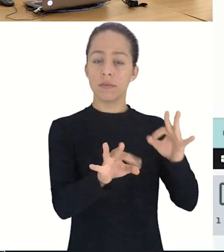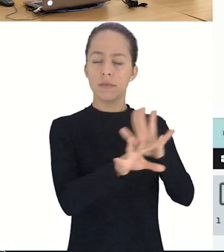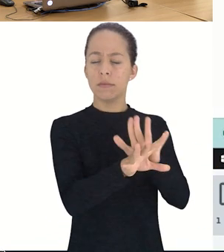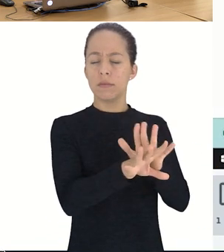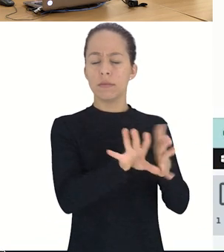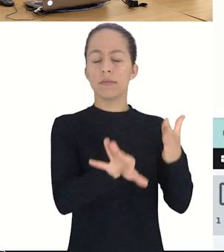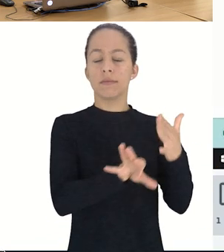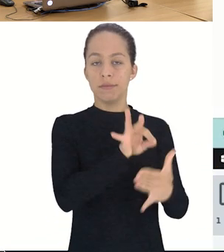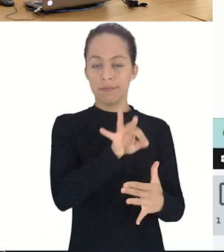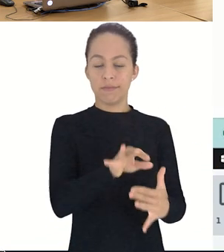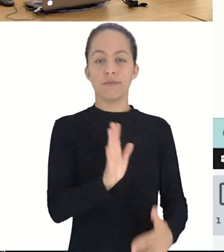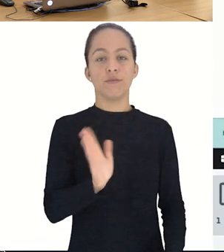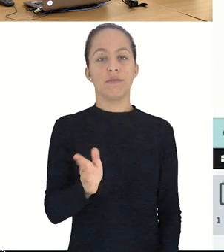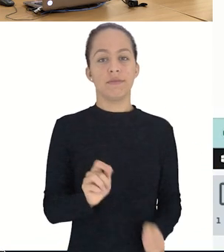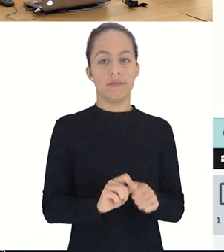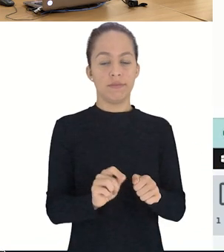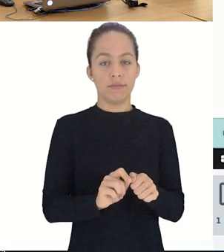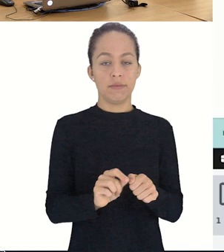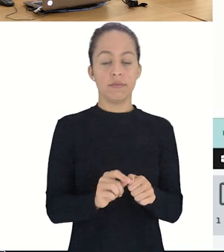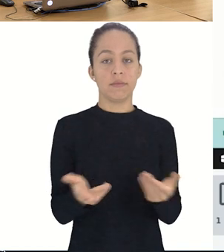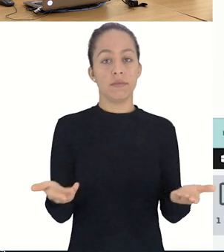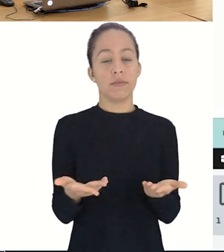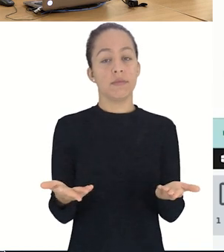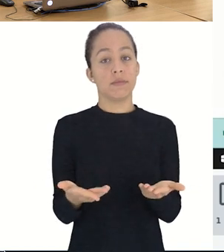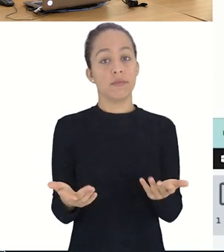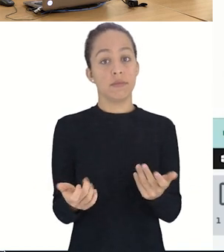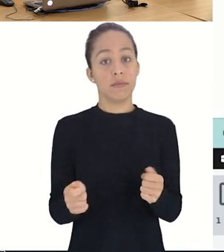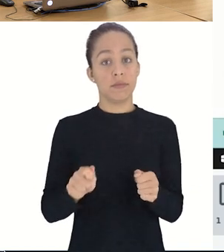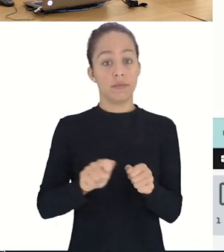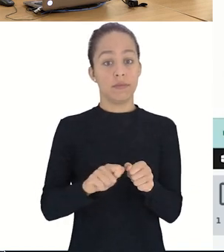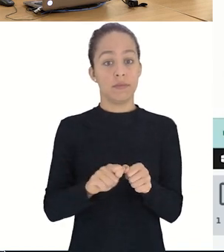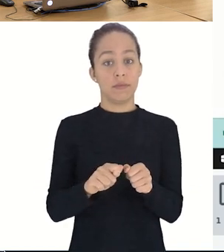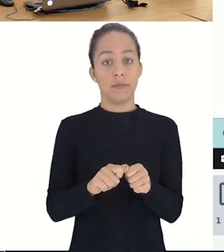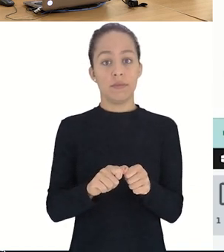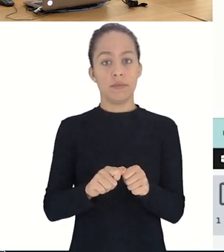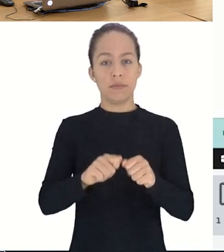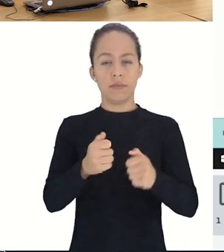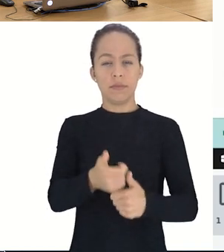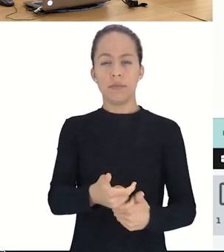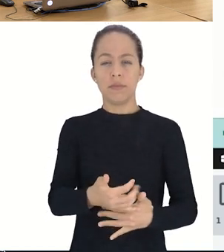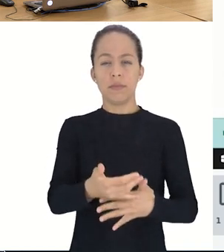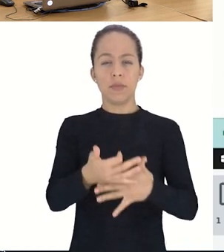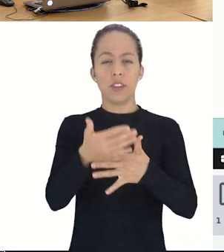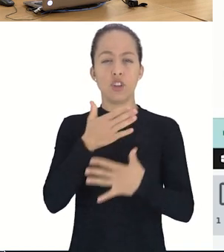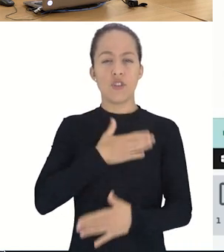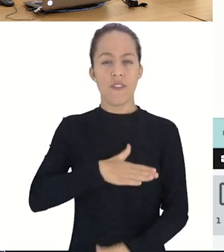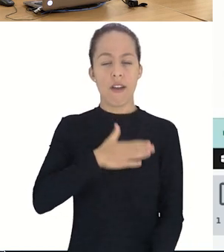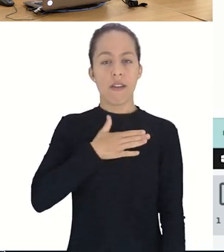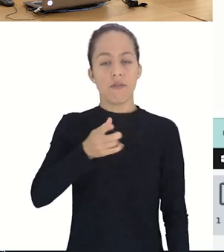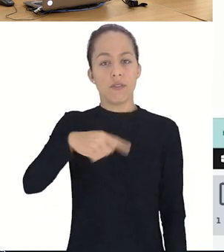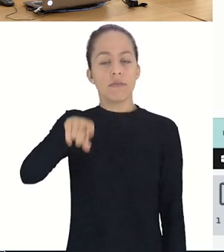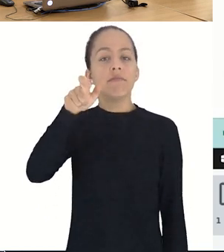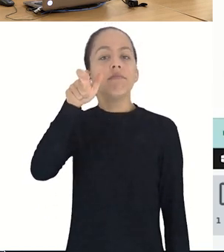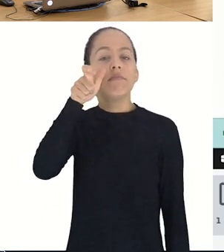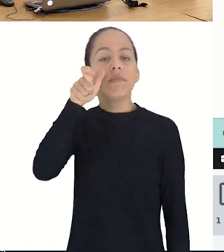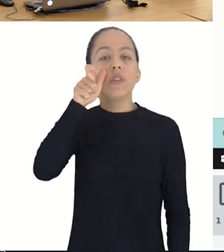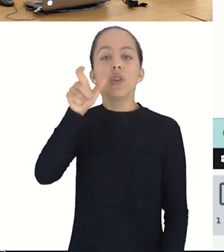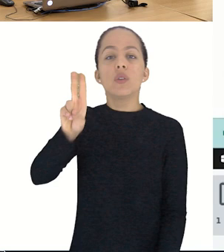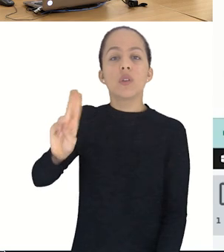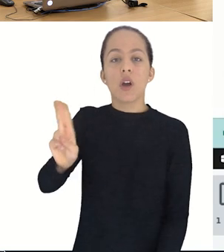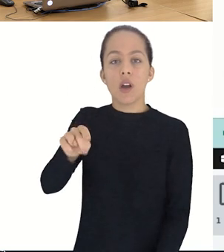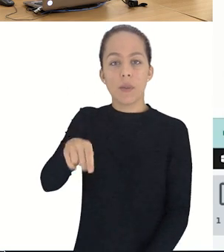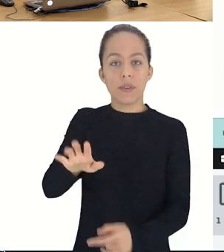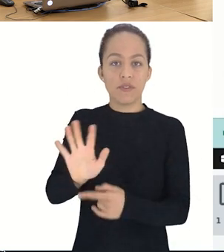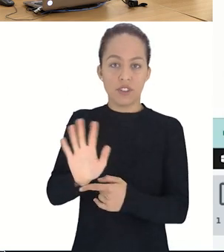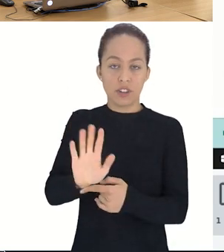Pronto, o sorteio já foi realizado. E agora eu vou passar novamente a lista devagar para que todos possam identificar o nome no